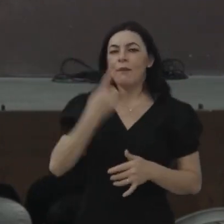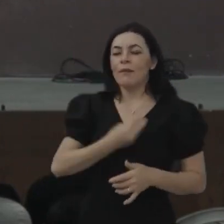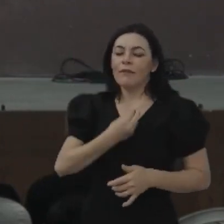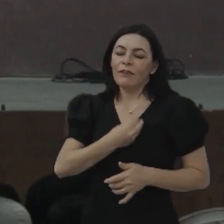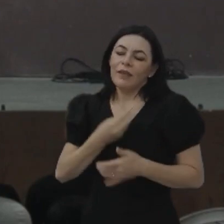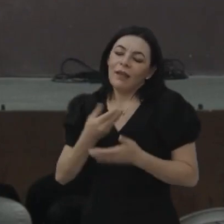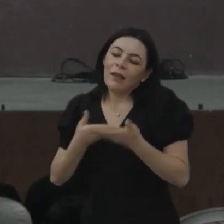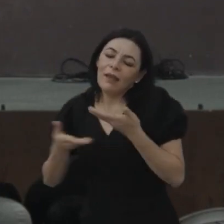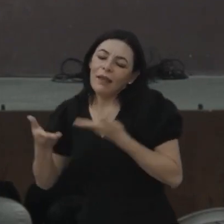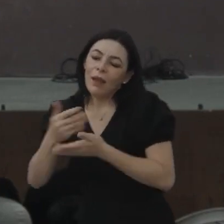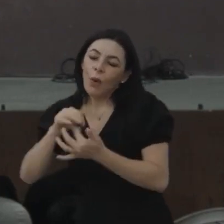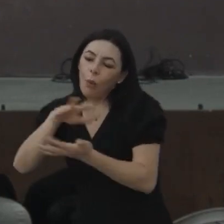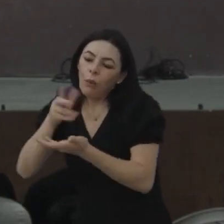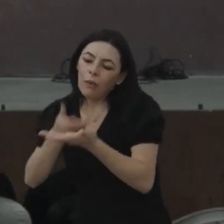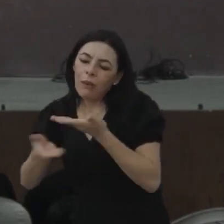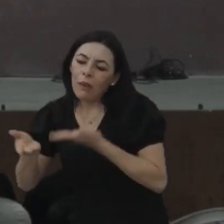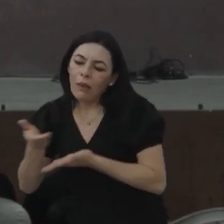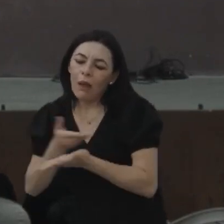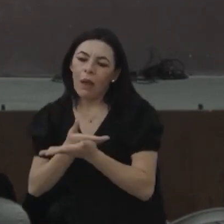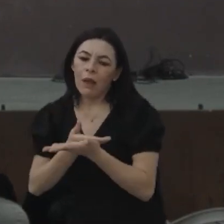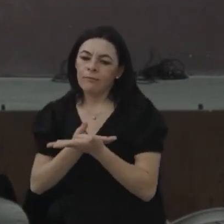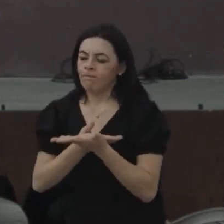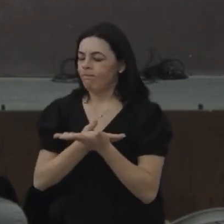vai ser.